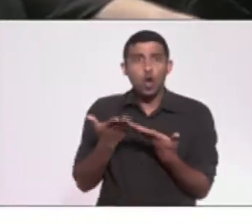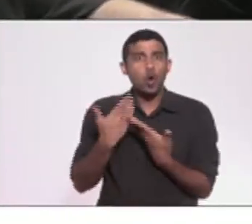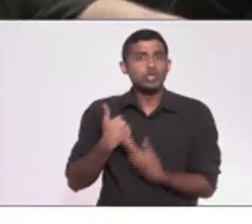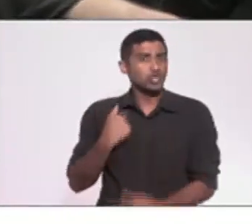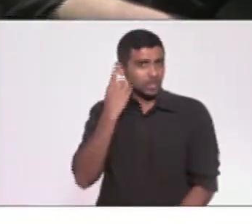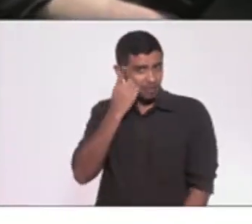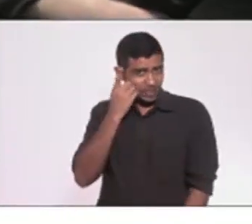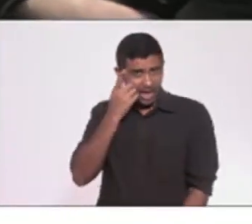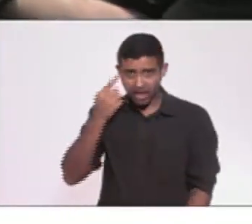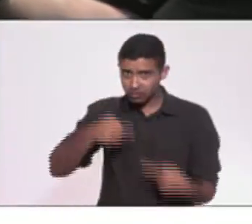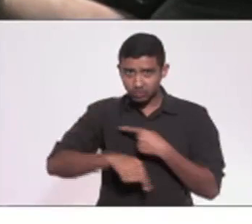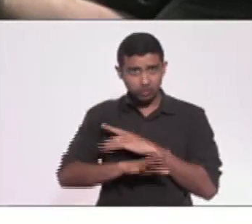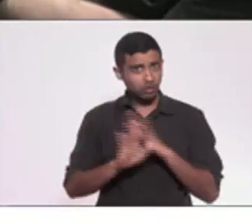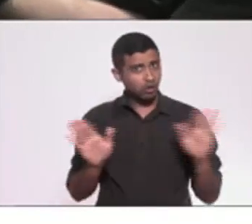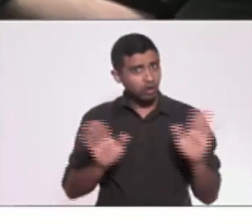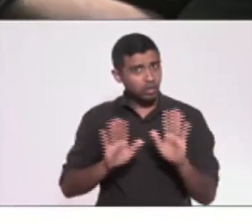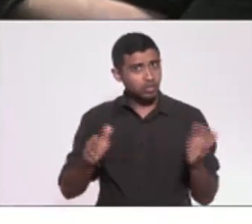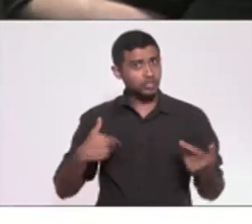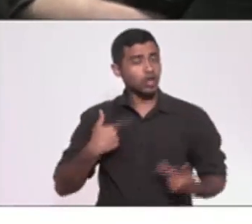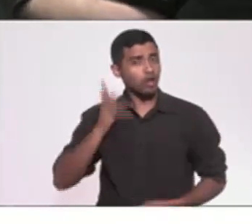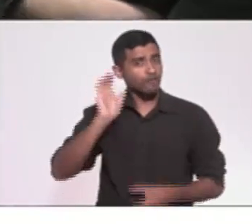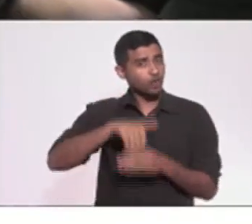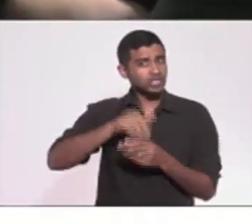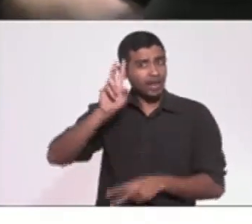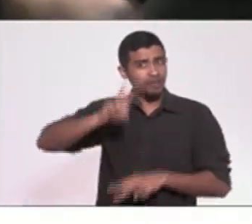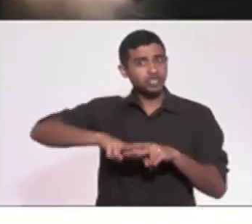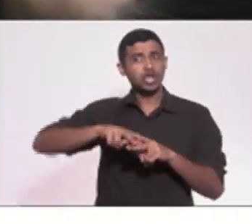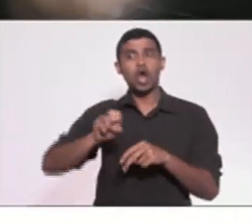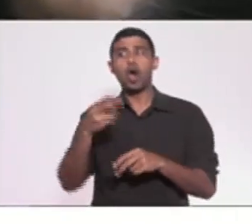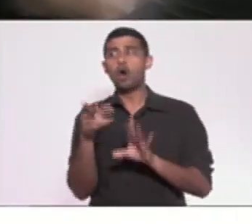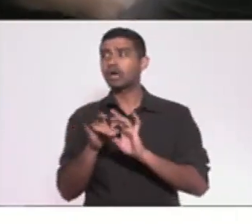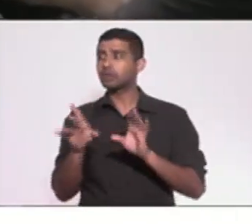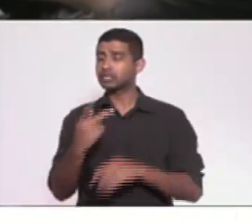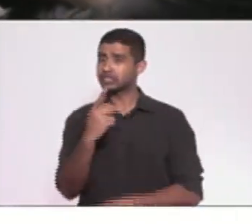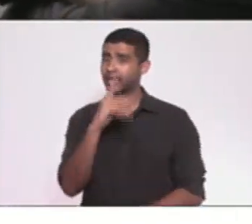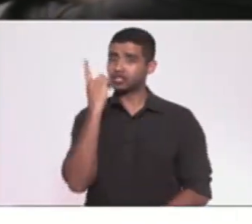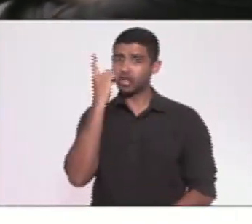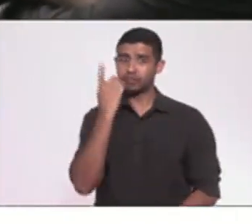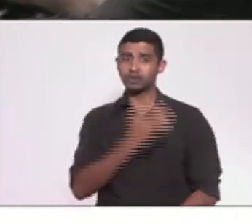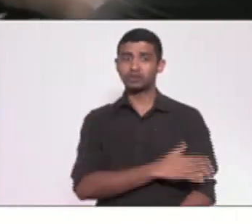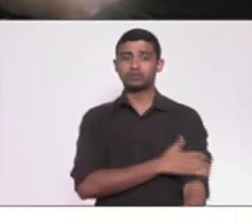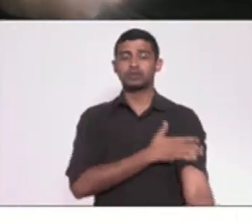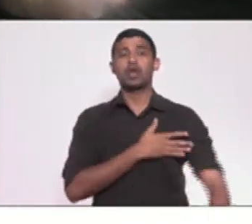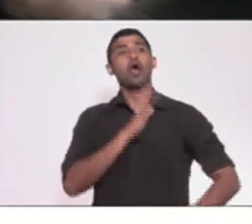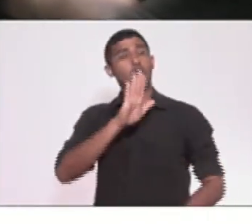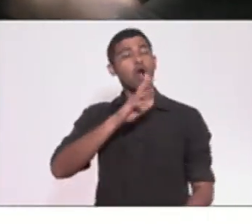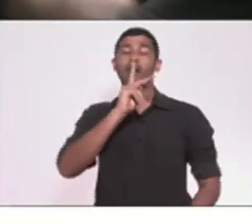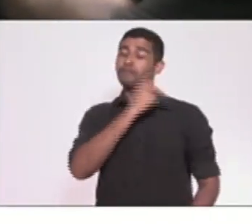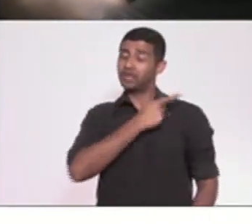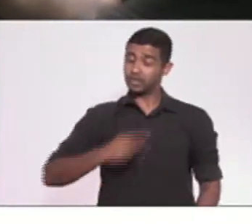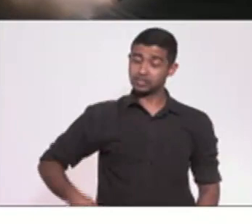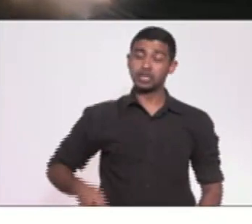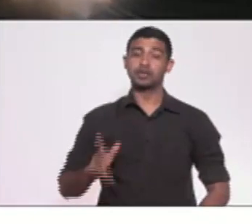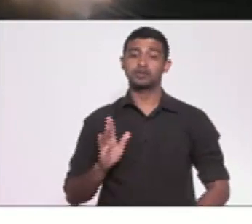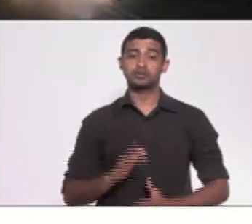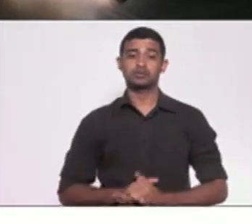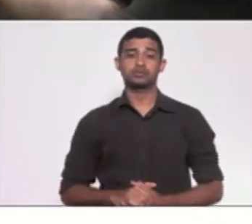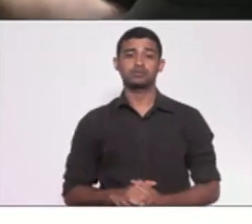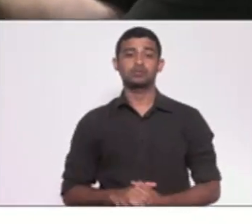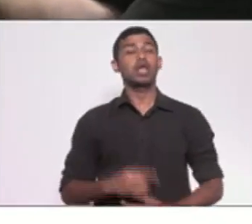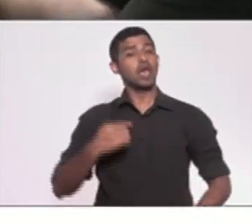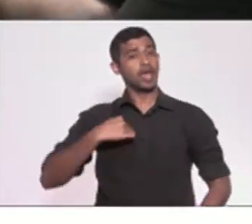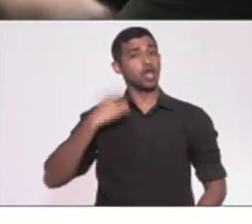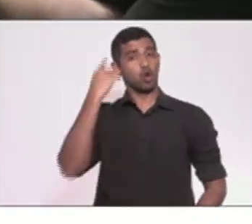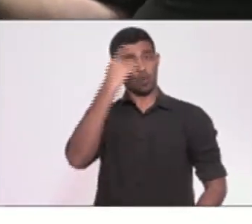aqui a soltura ou a prisão desses deputados. A verdade, senhor presidente, é que, como